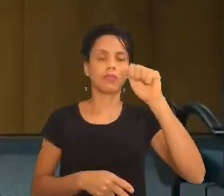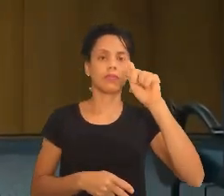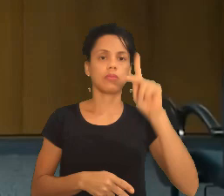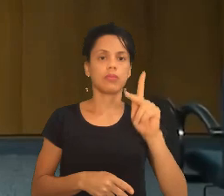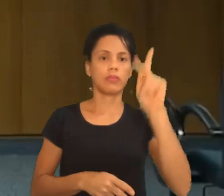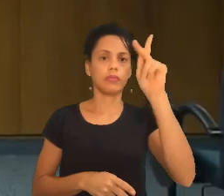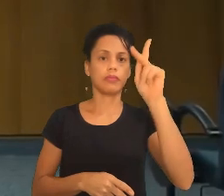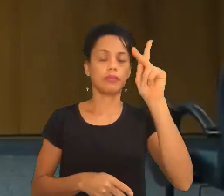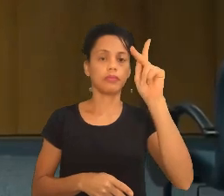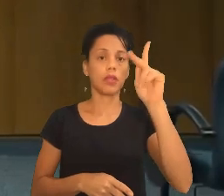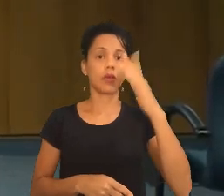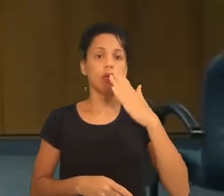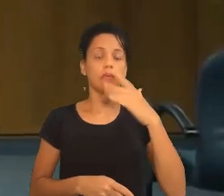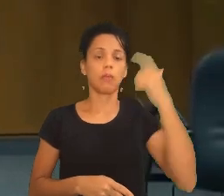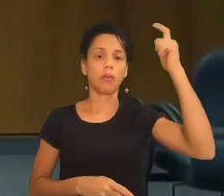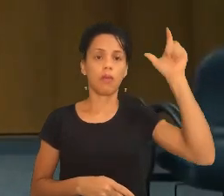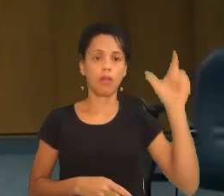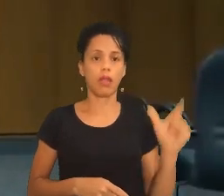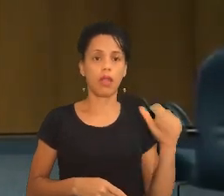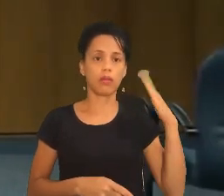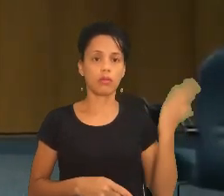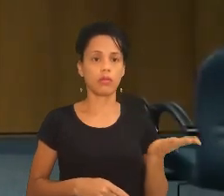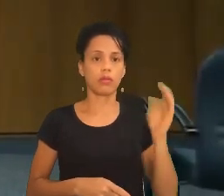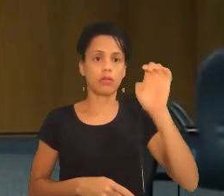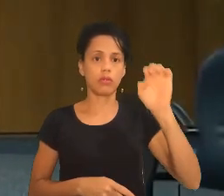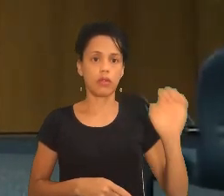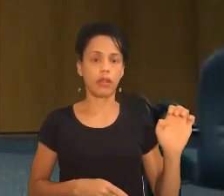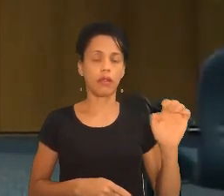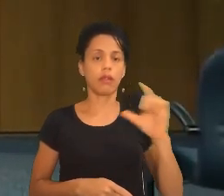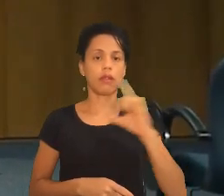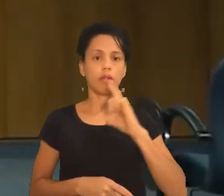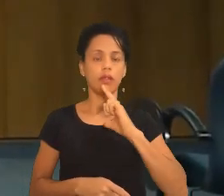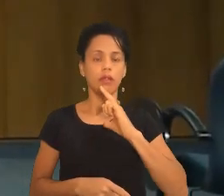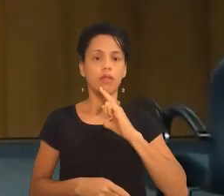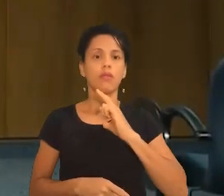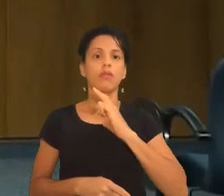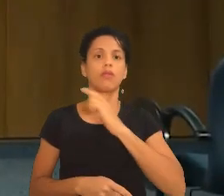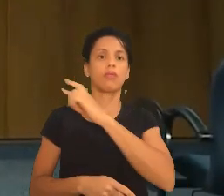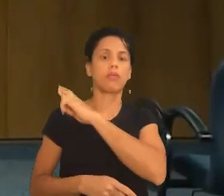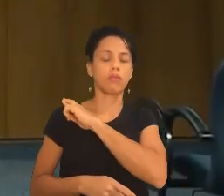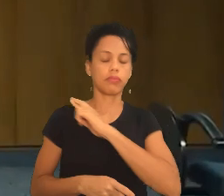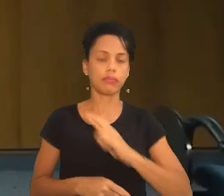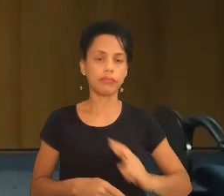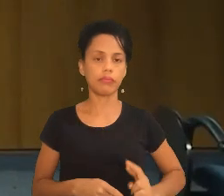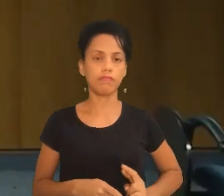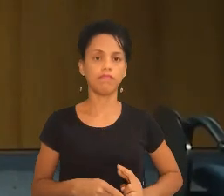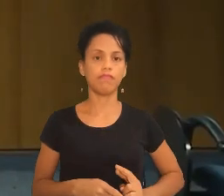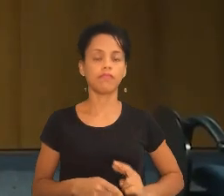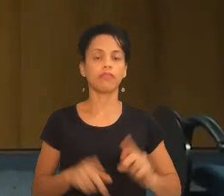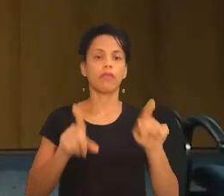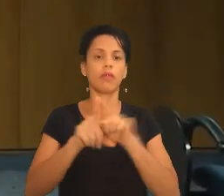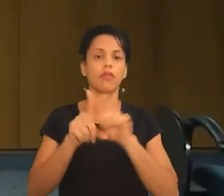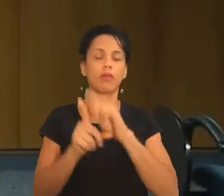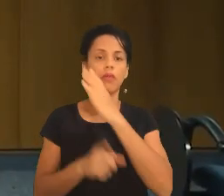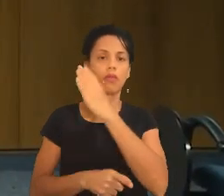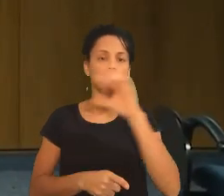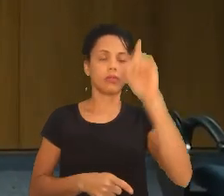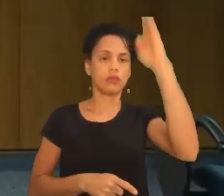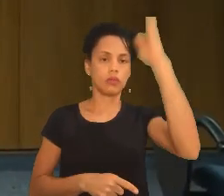da República, o Júlio Araújo, coordenador nacional do Grupo de